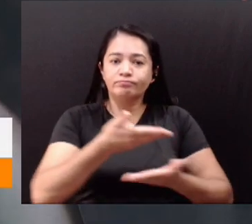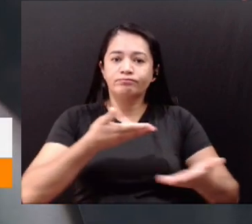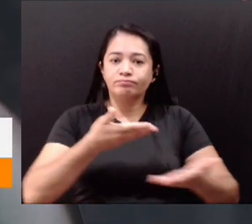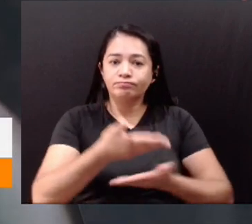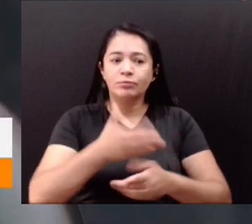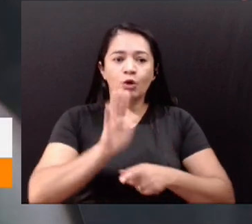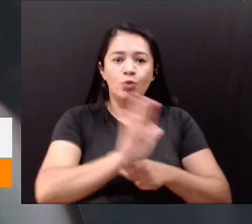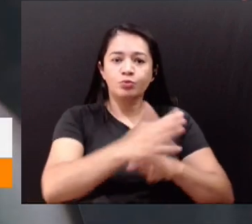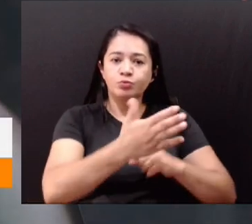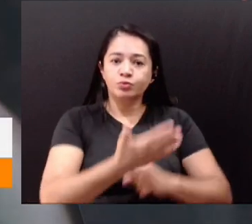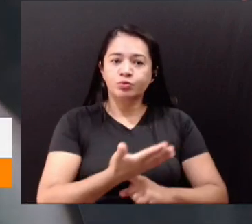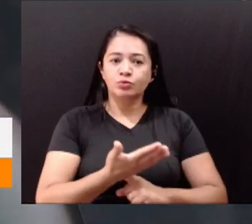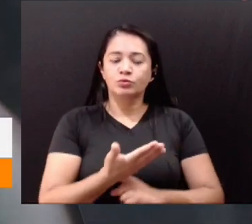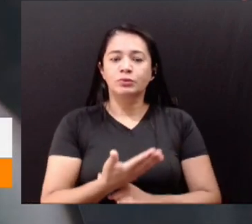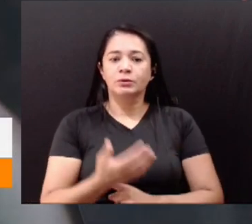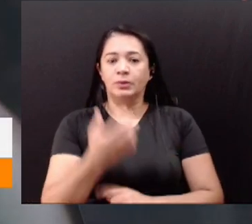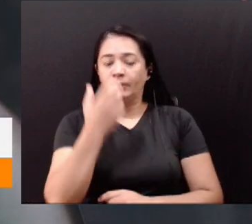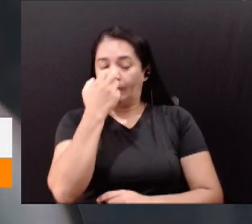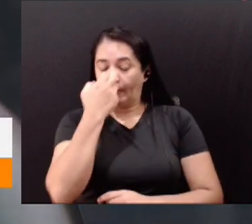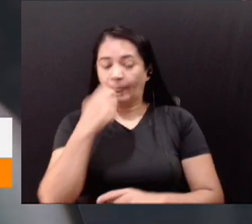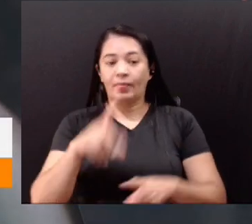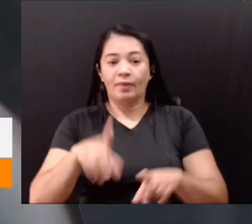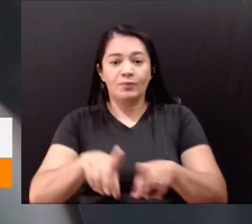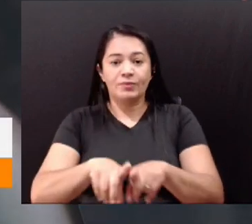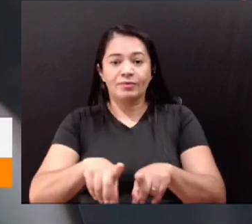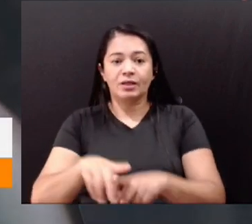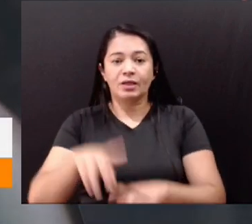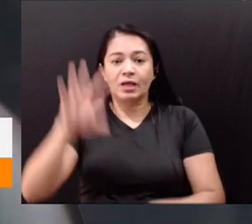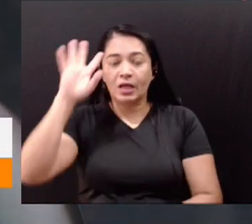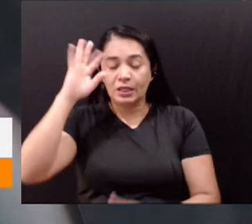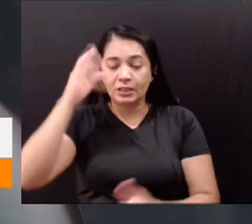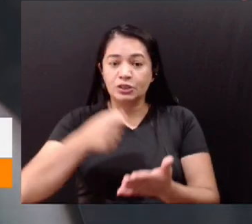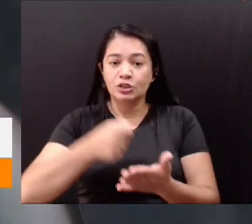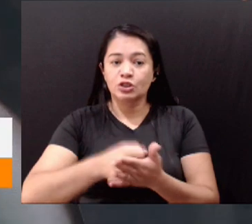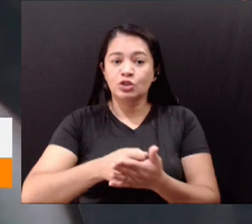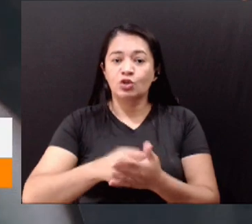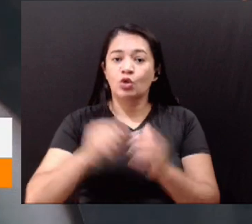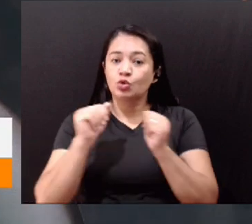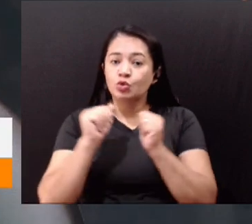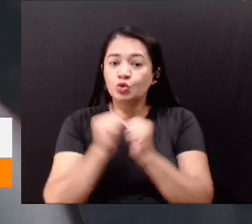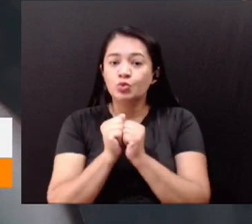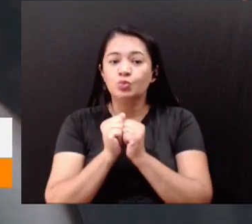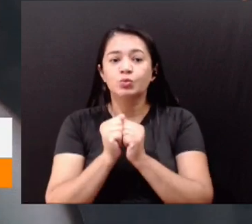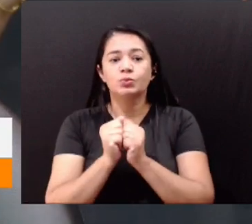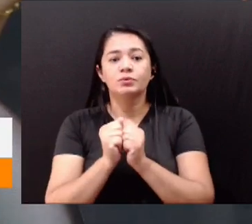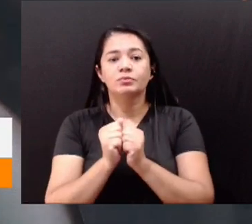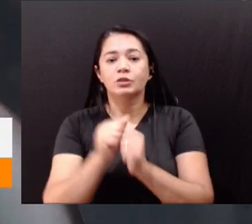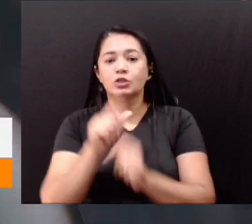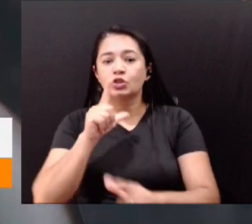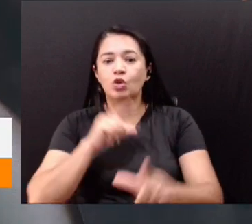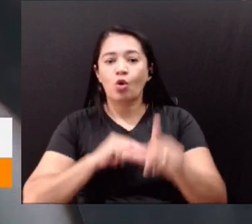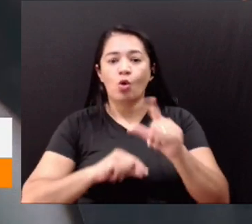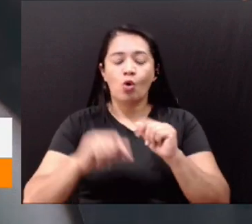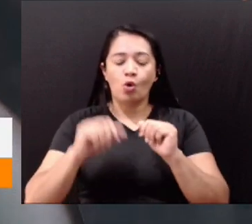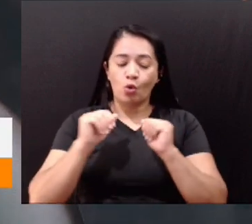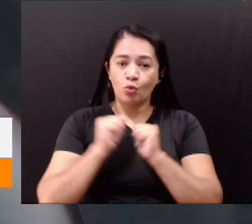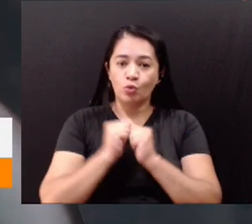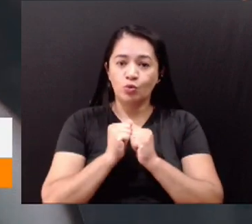maneira das decisões, tomamos as decisões, inclusive imagino eu,